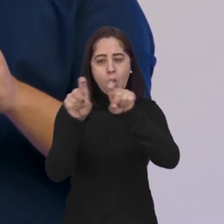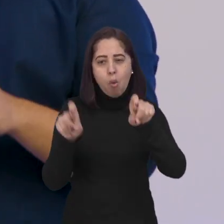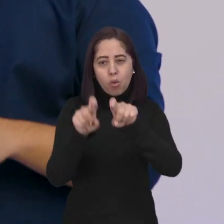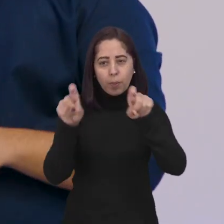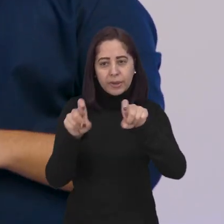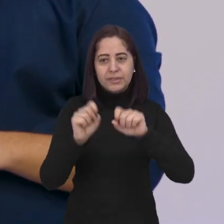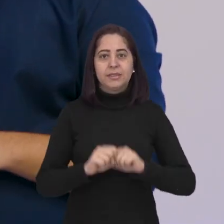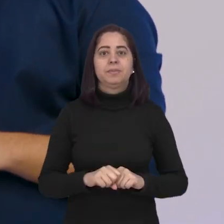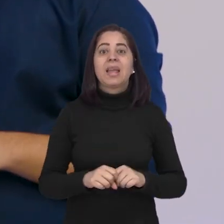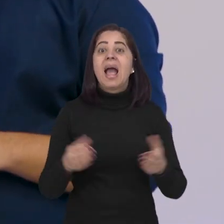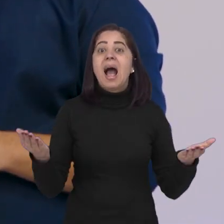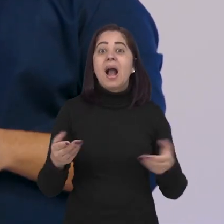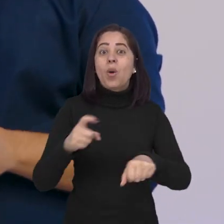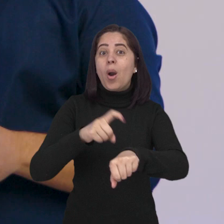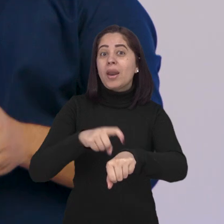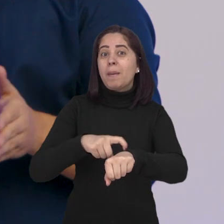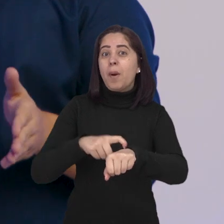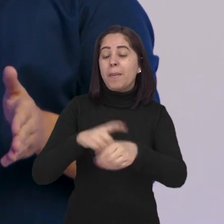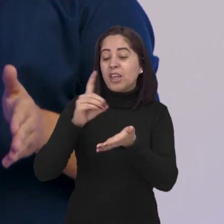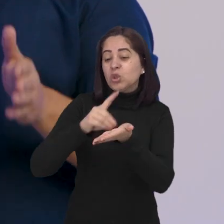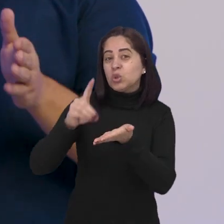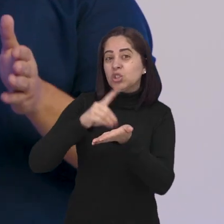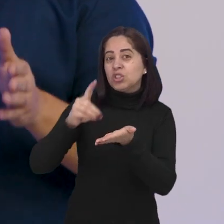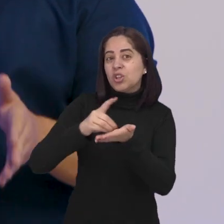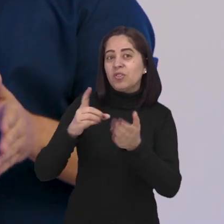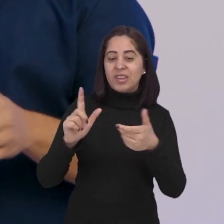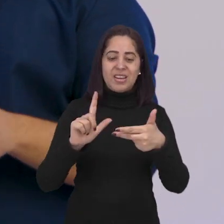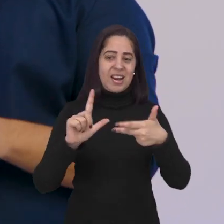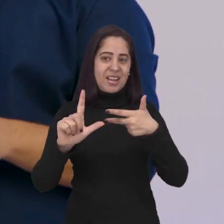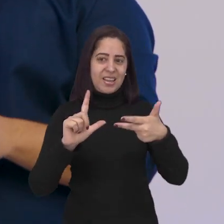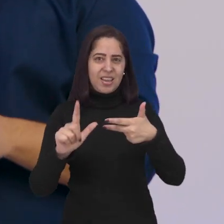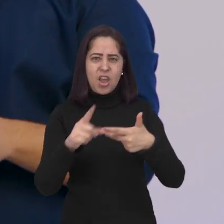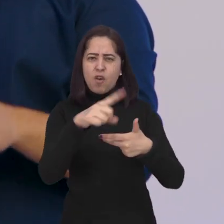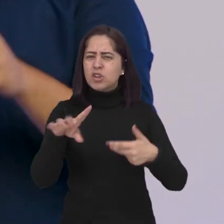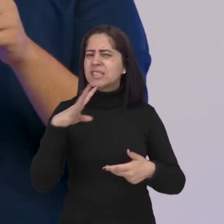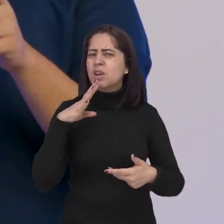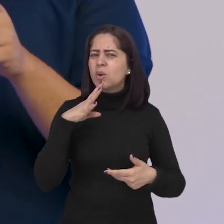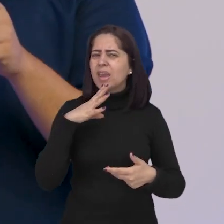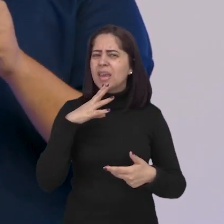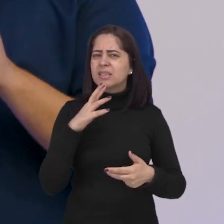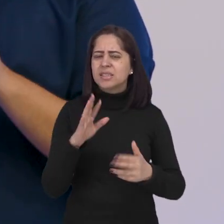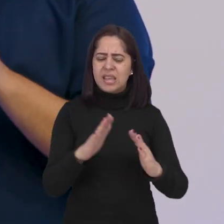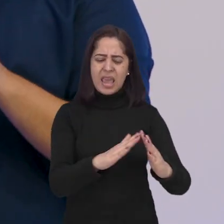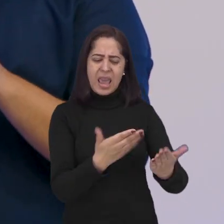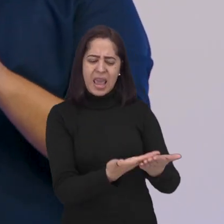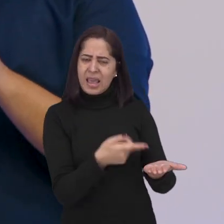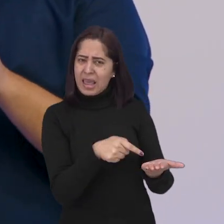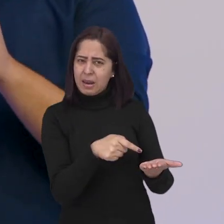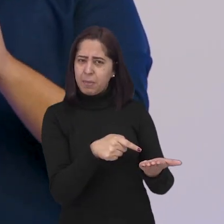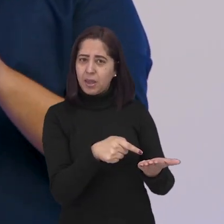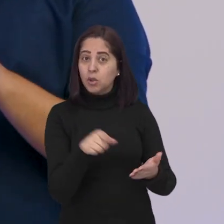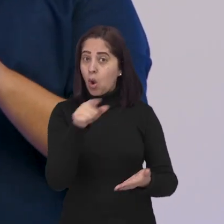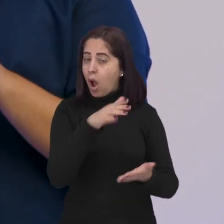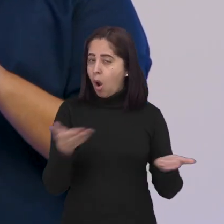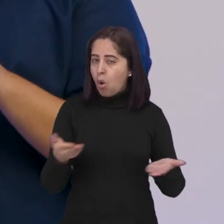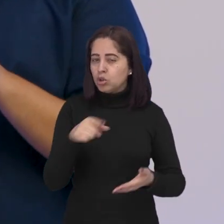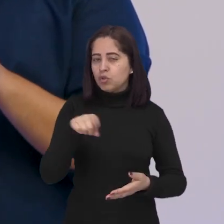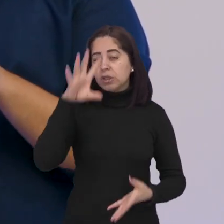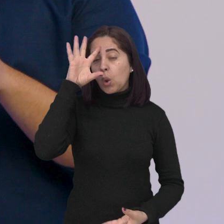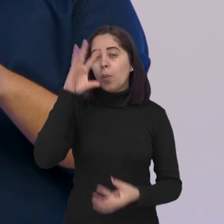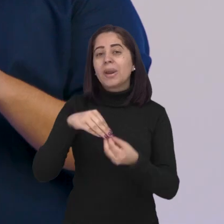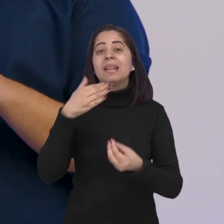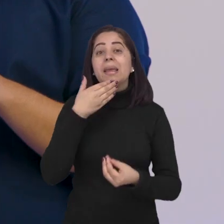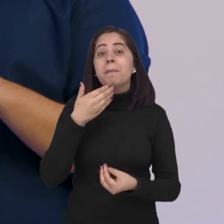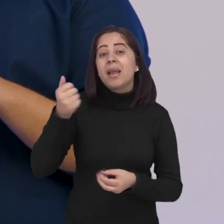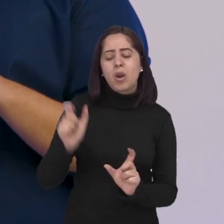Ainda falando do Legislativo, chegou a hora do nosso quadro Dicionário Legislativo. Você sabe o que é requerimento? Hoje você vai entender